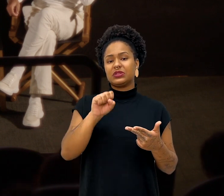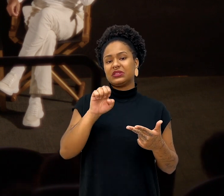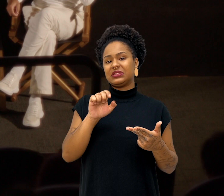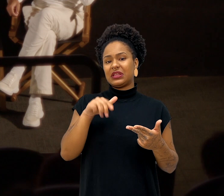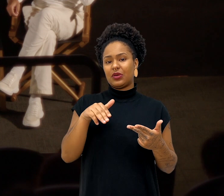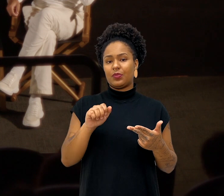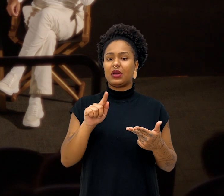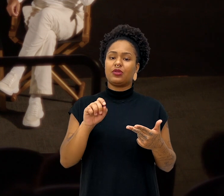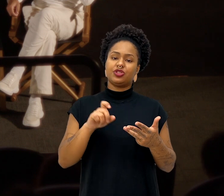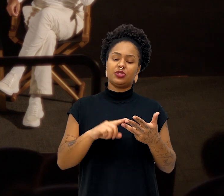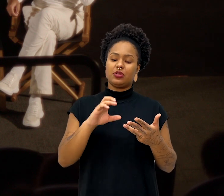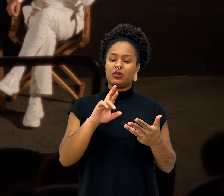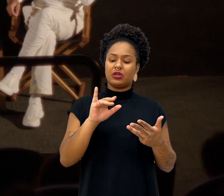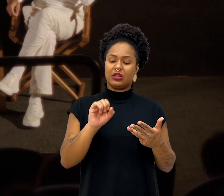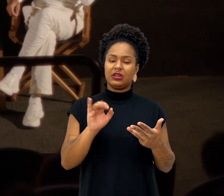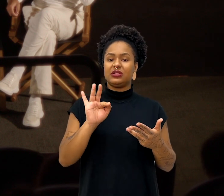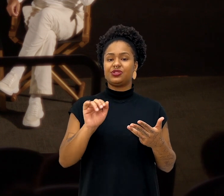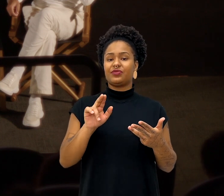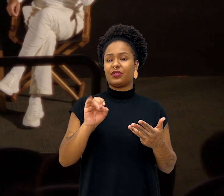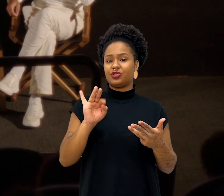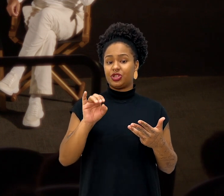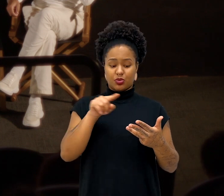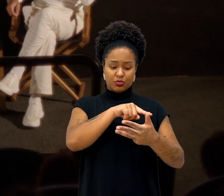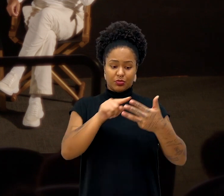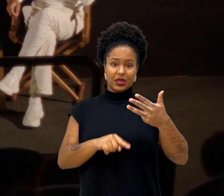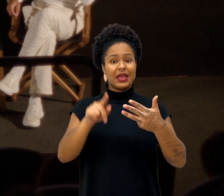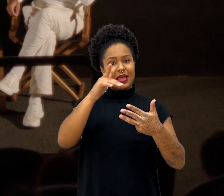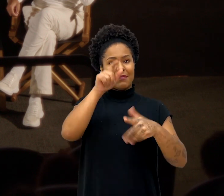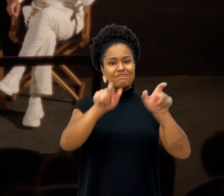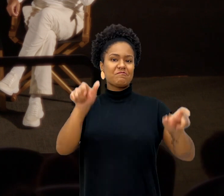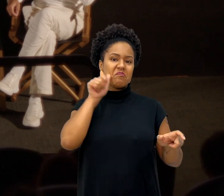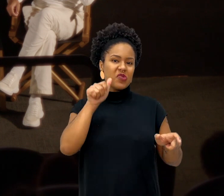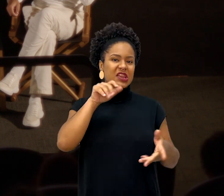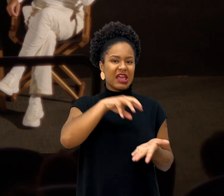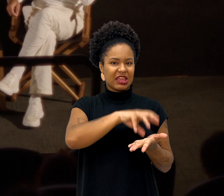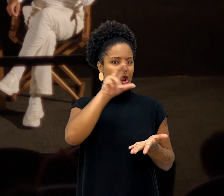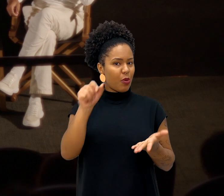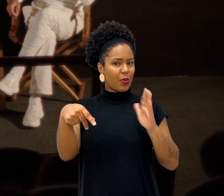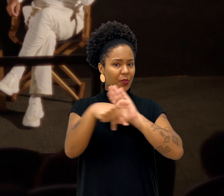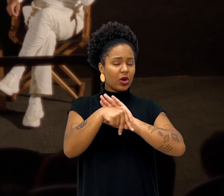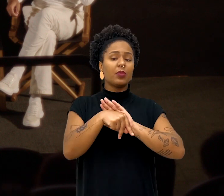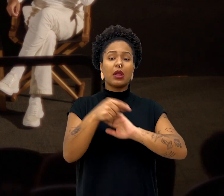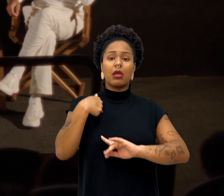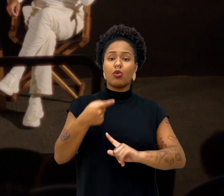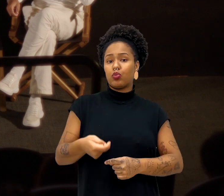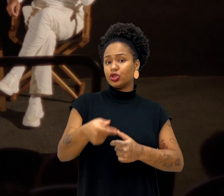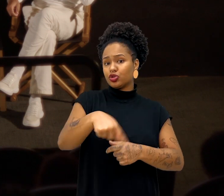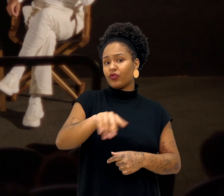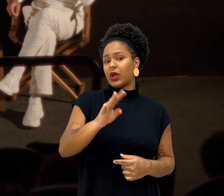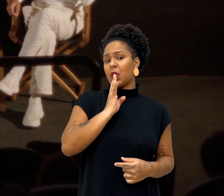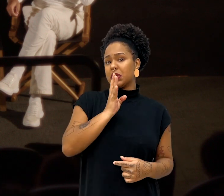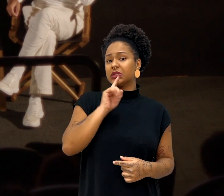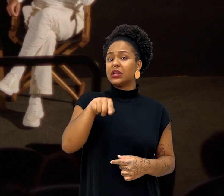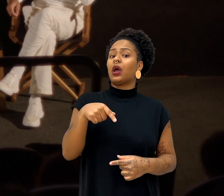como, por exemplo, o Nego Bispo, como Selma Deldina, como Cris Faustino, que são mulheres quilombolas que eu também